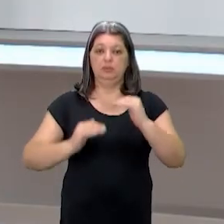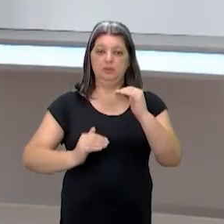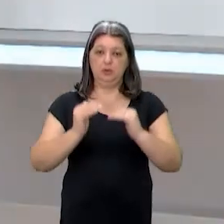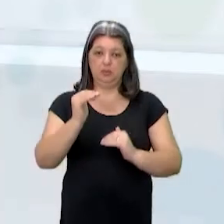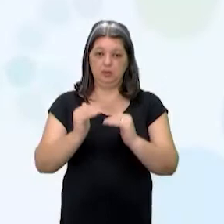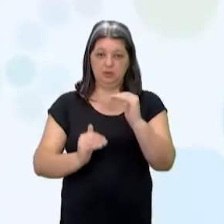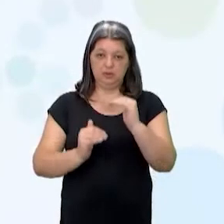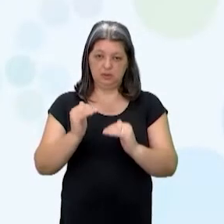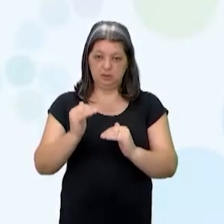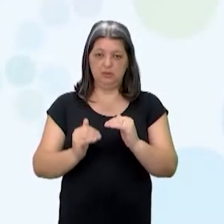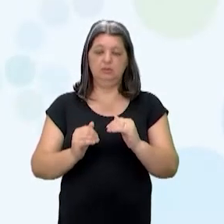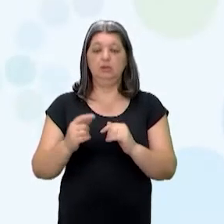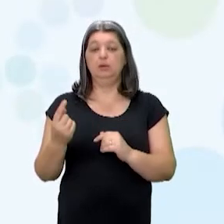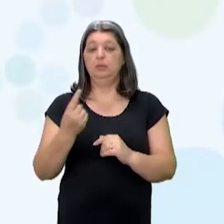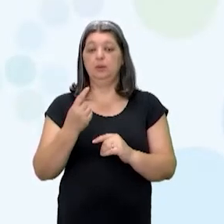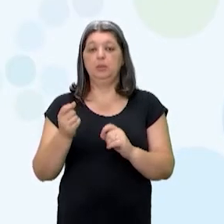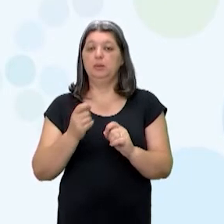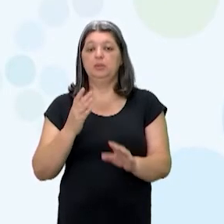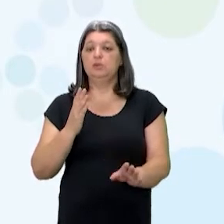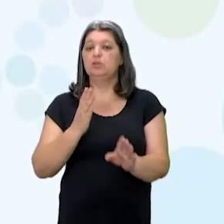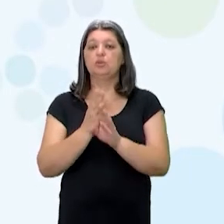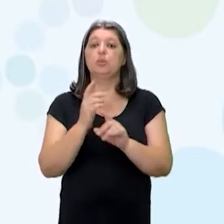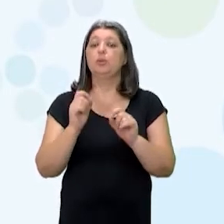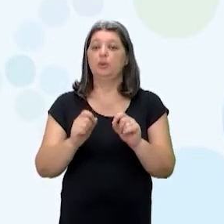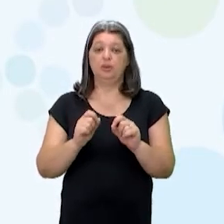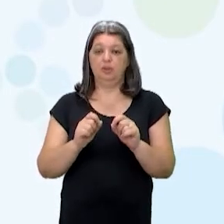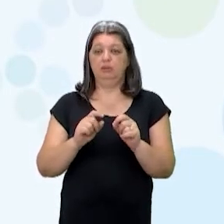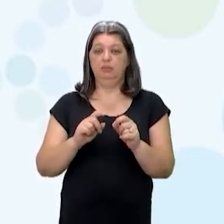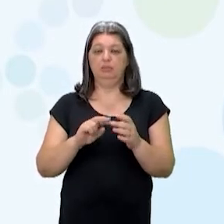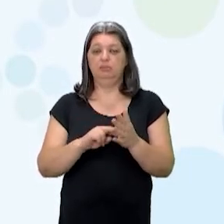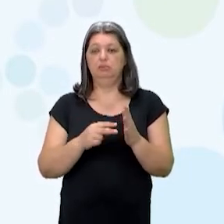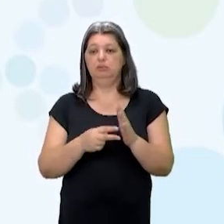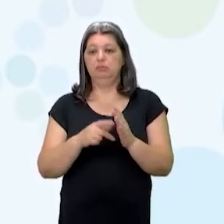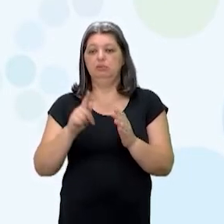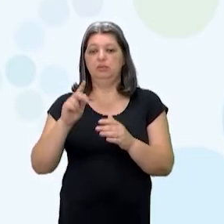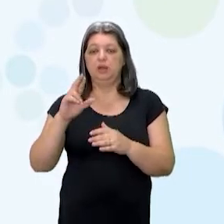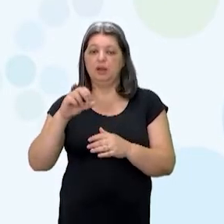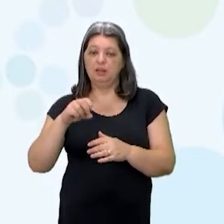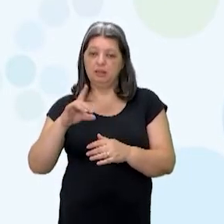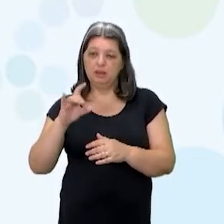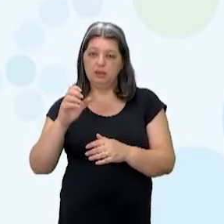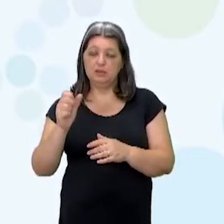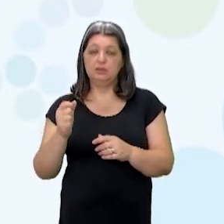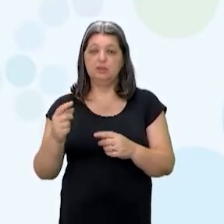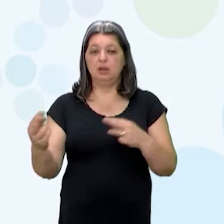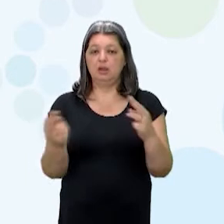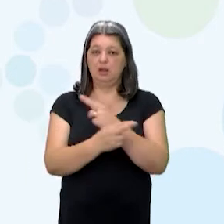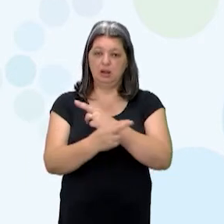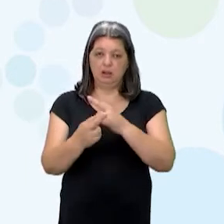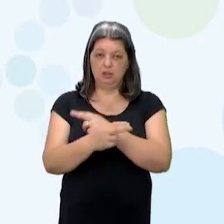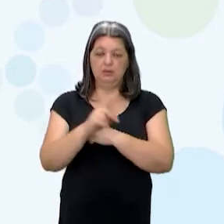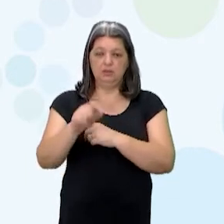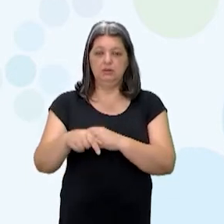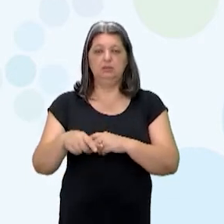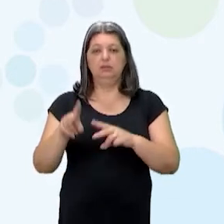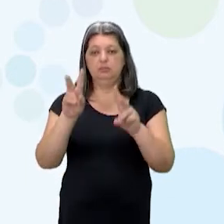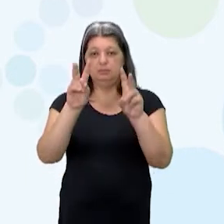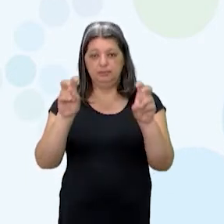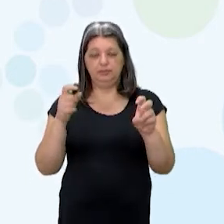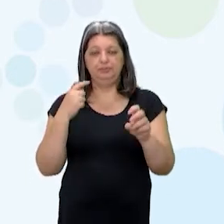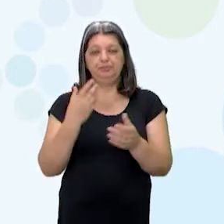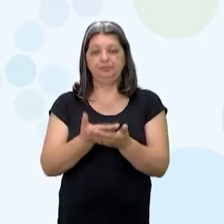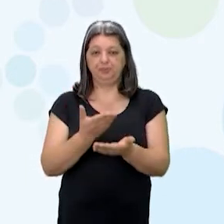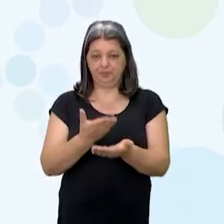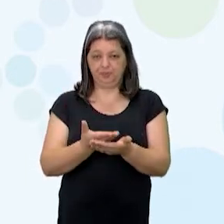tá certo? Primeiro a gente vai descobrir o que é uma grandeza e a relação entre elas. Tá aí o título da nossa aula, foi uma